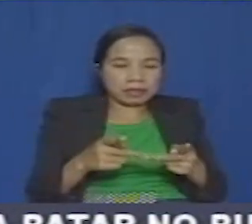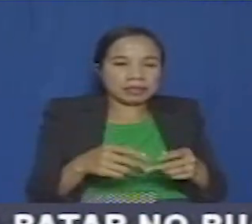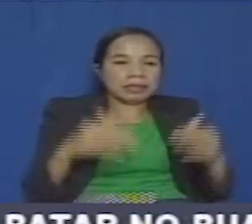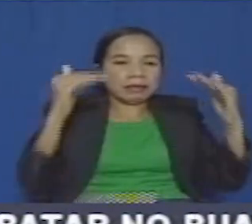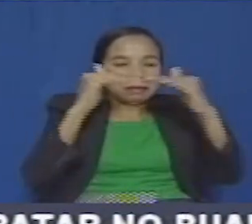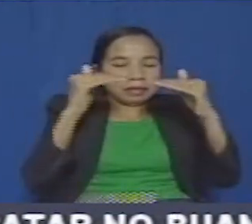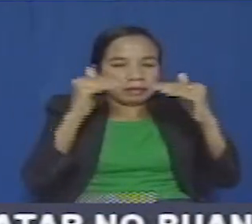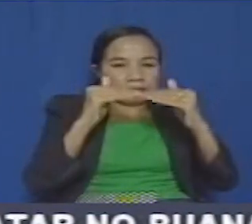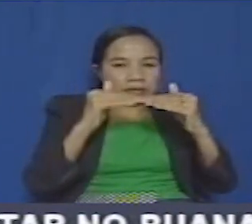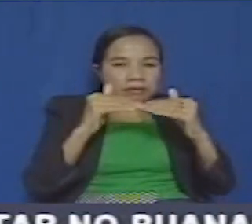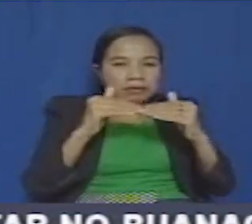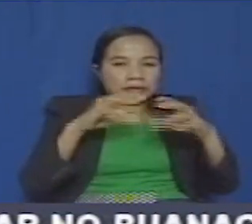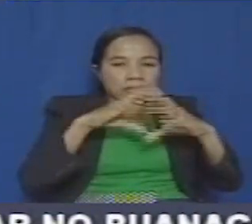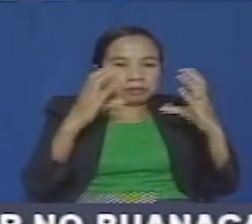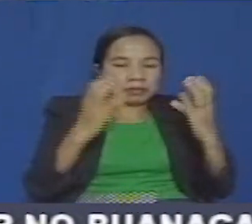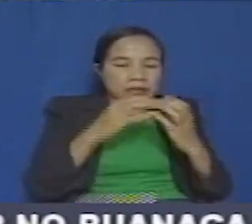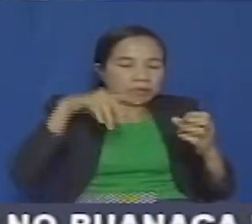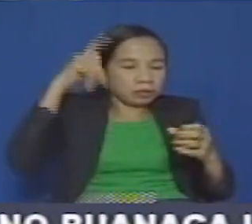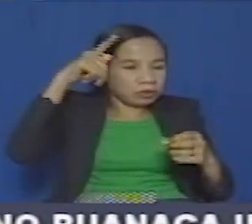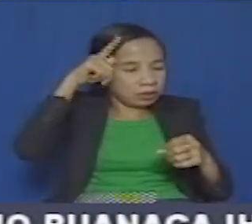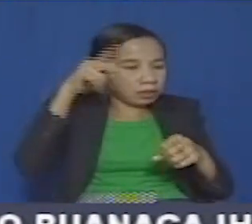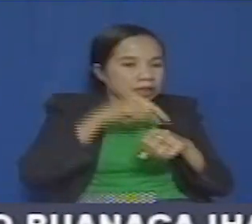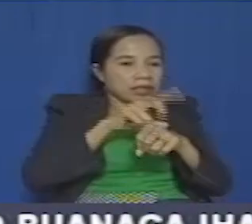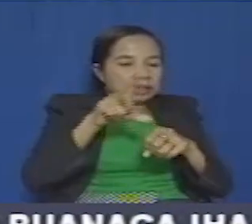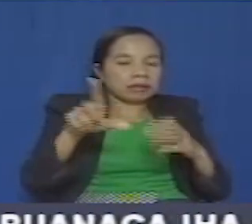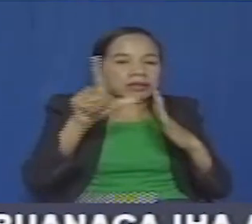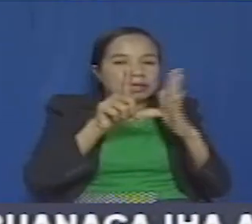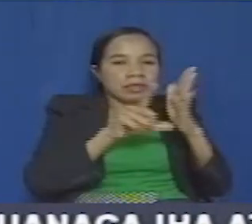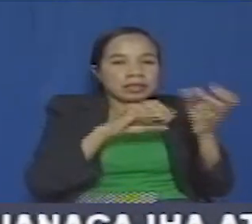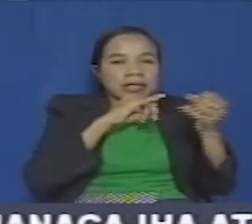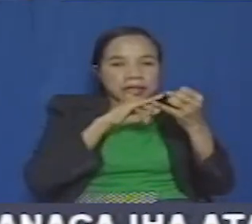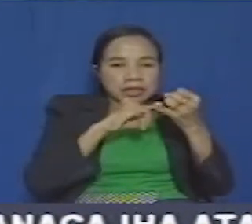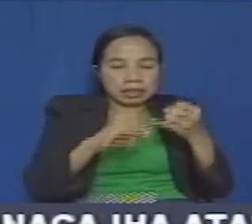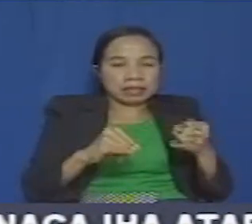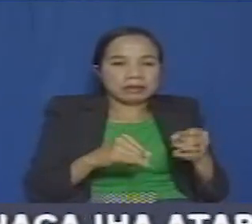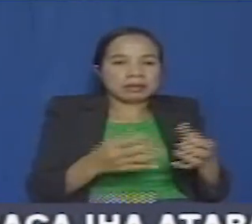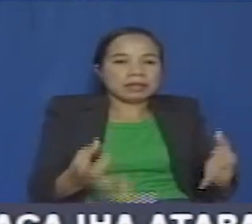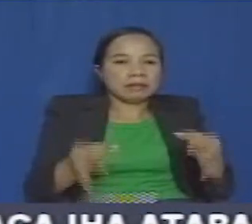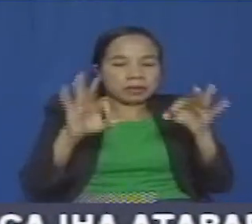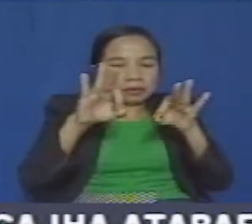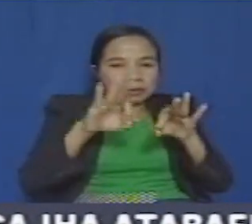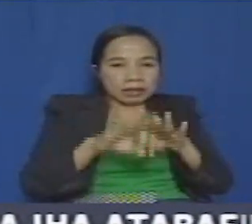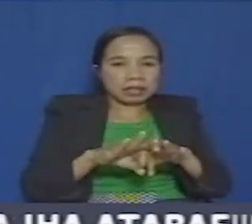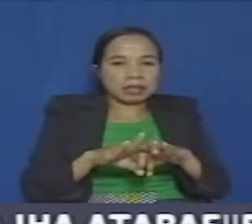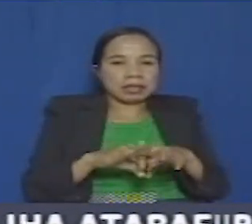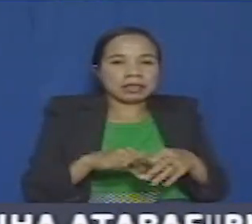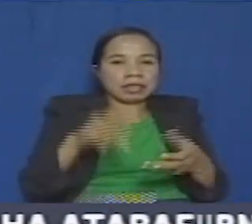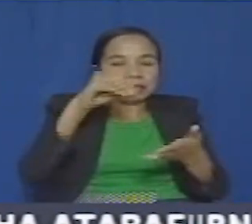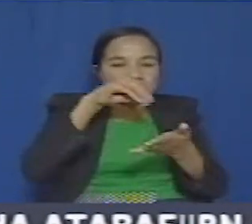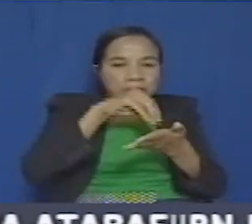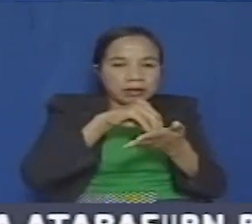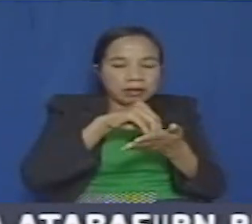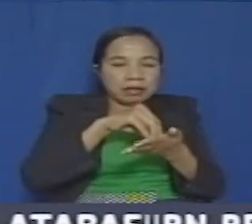Tuba Congresso, Comissão Política Nacional, ninha resolução ICOS, e é importante, mas que